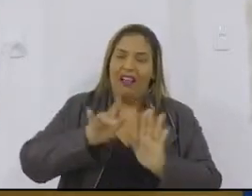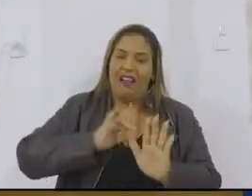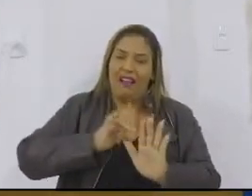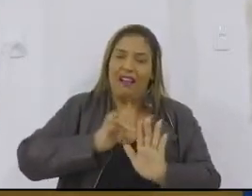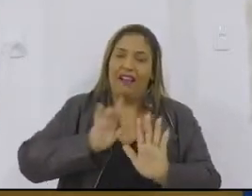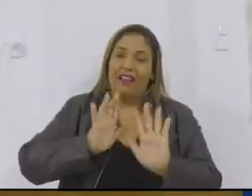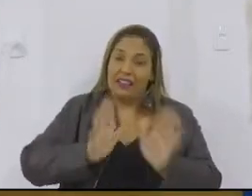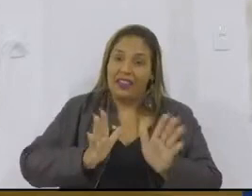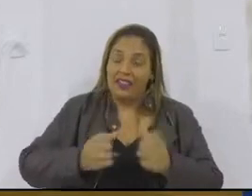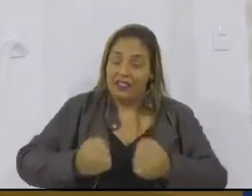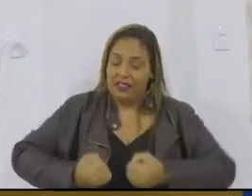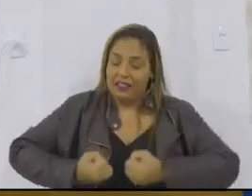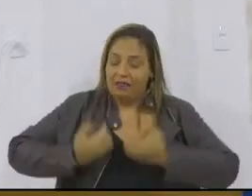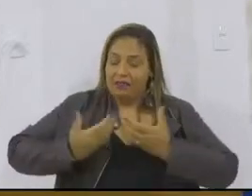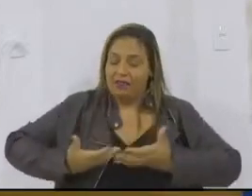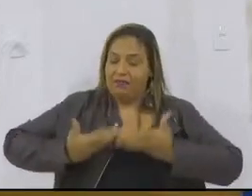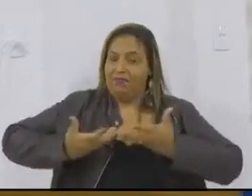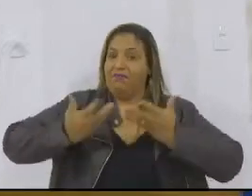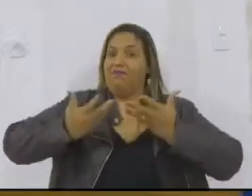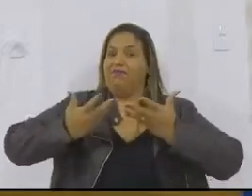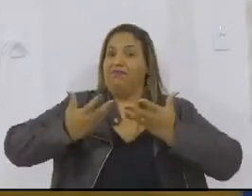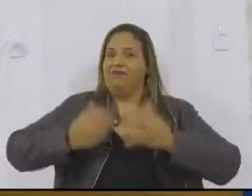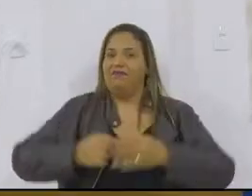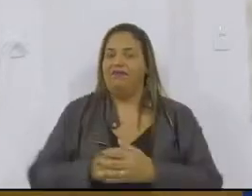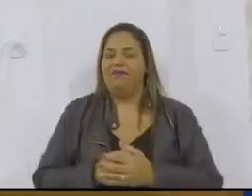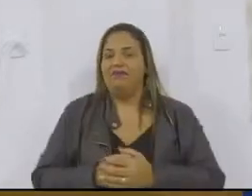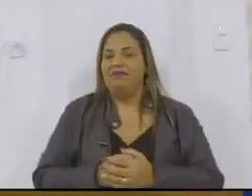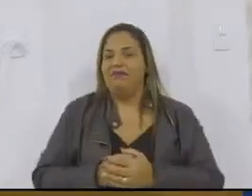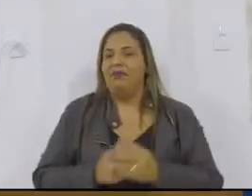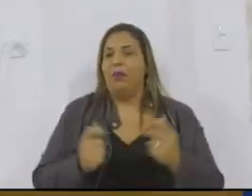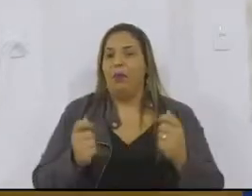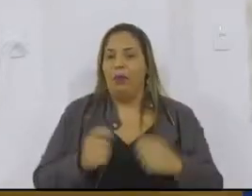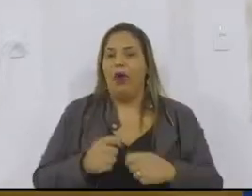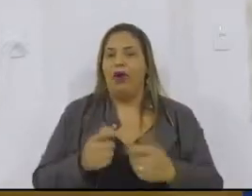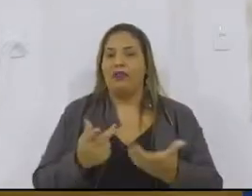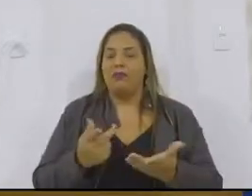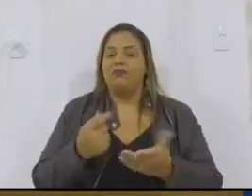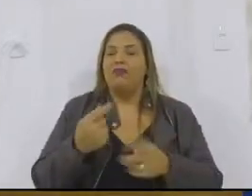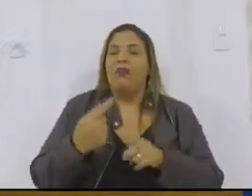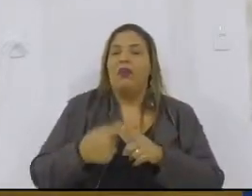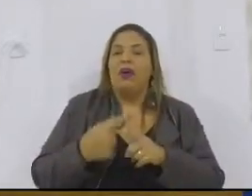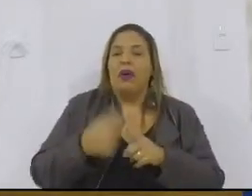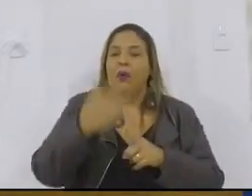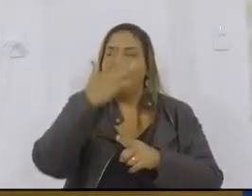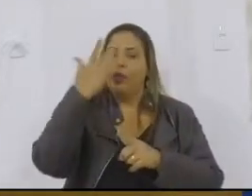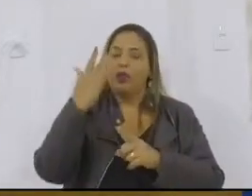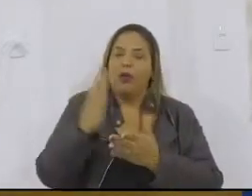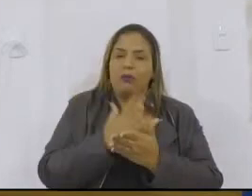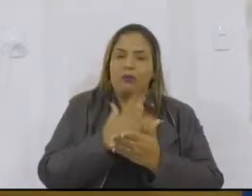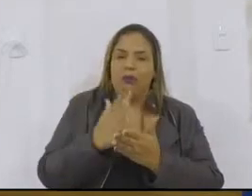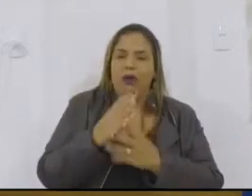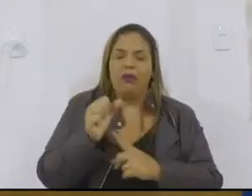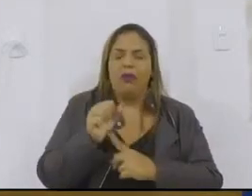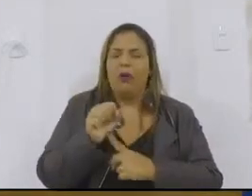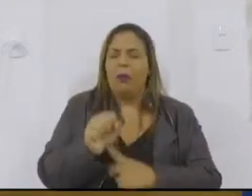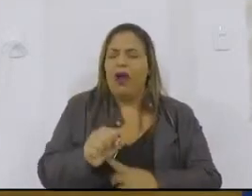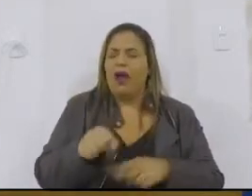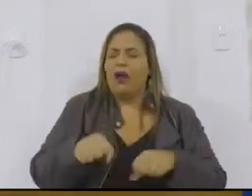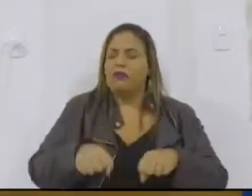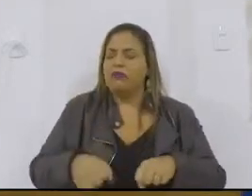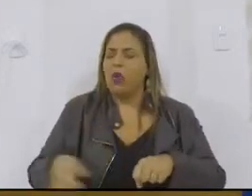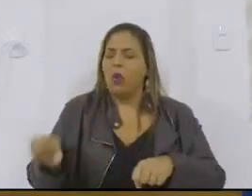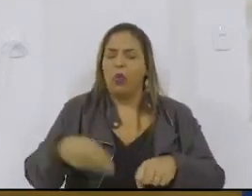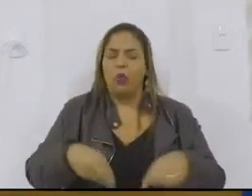reacendeu em mim, né, para que esse repasse da cobrança da sacola plástica não seja destinado ao consumidor